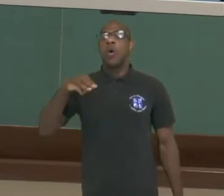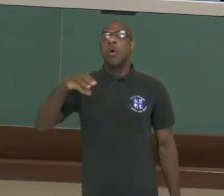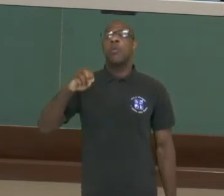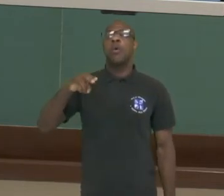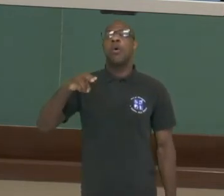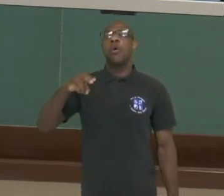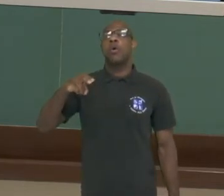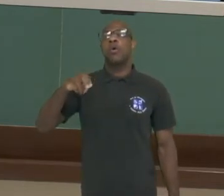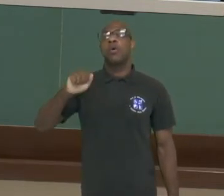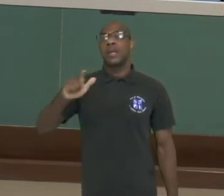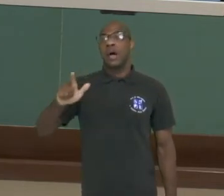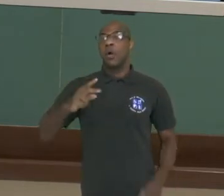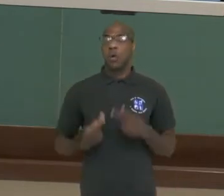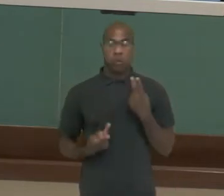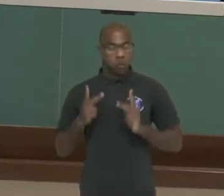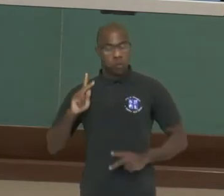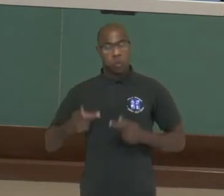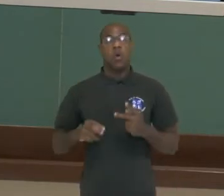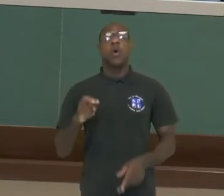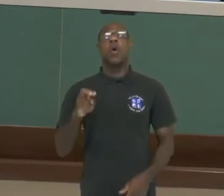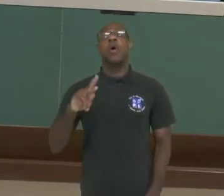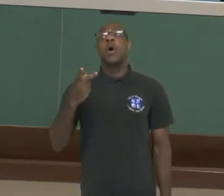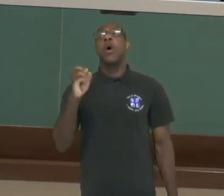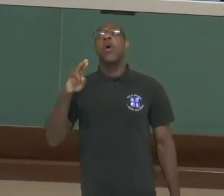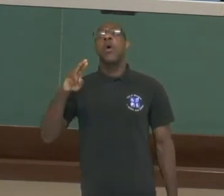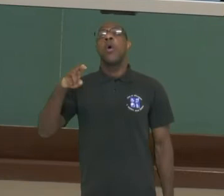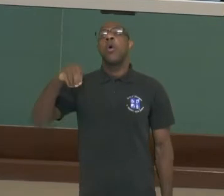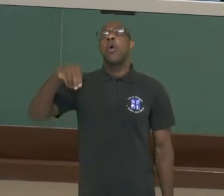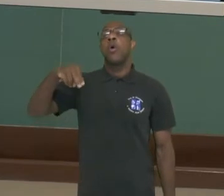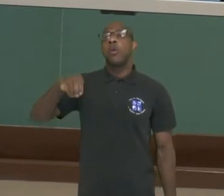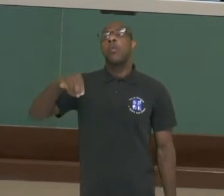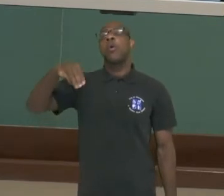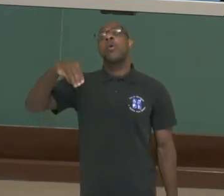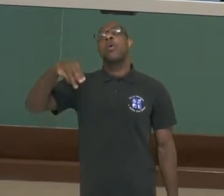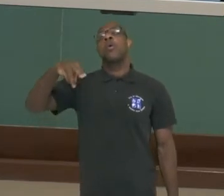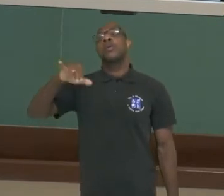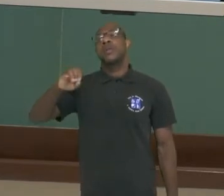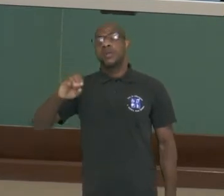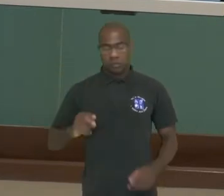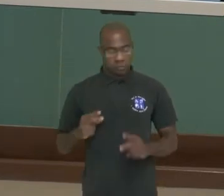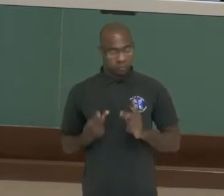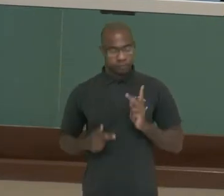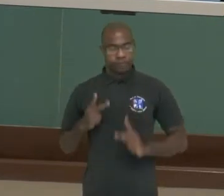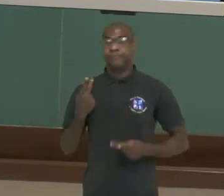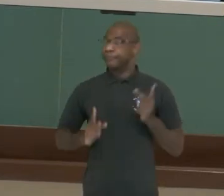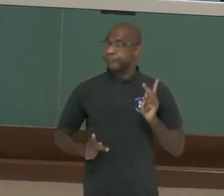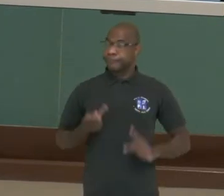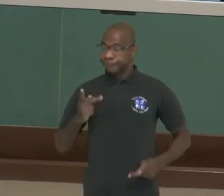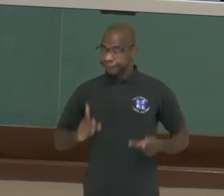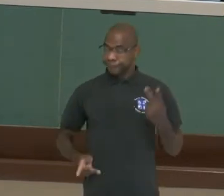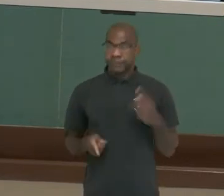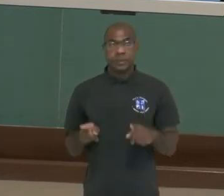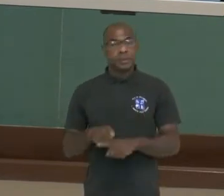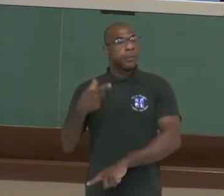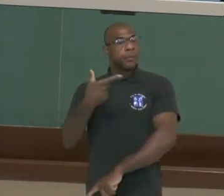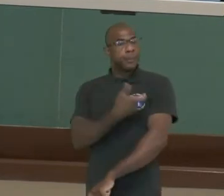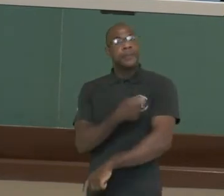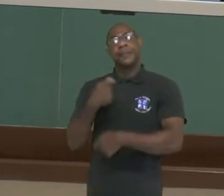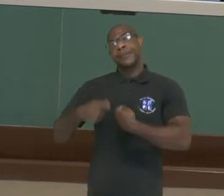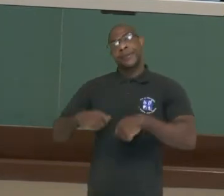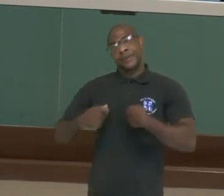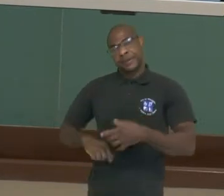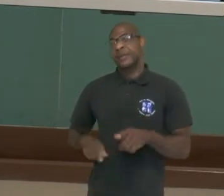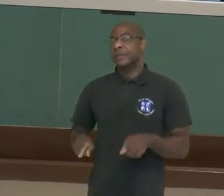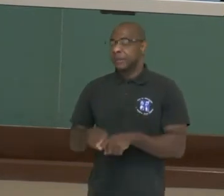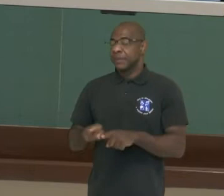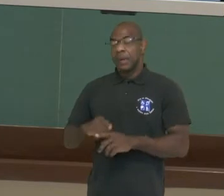progesterona, certo? Principalmente, né, do hormônio relacionado ao crescimento e também ao hormônio